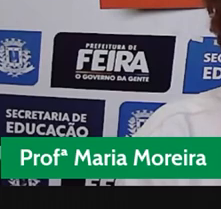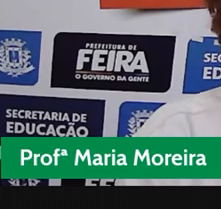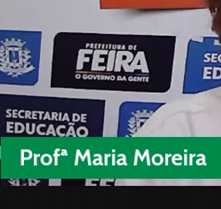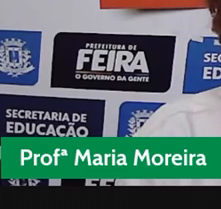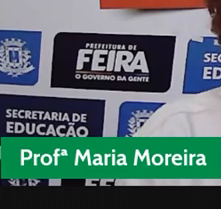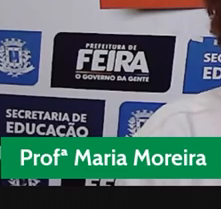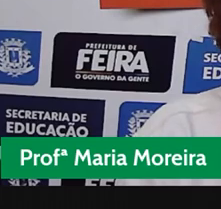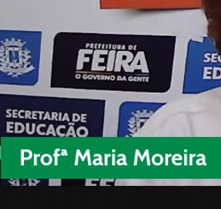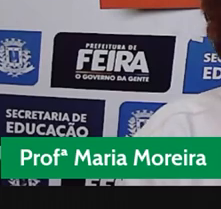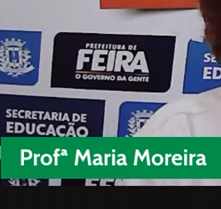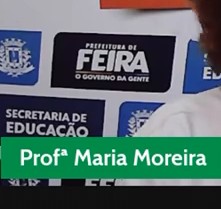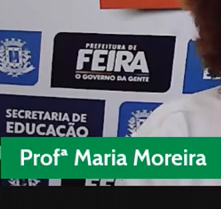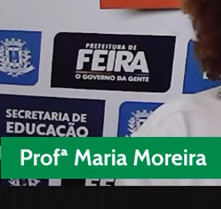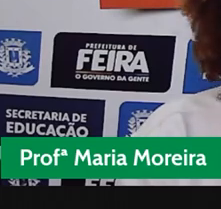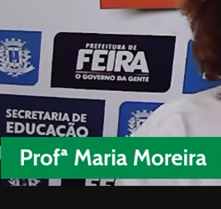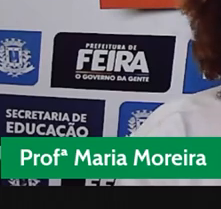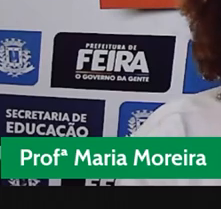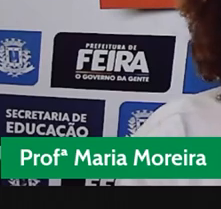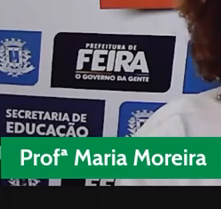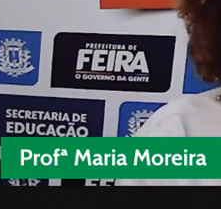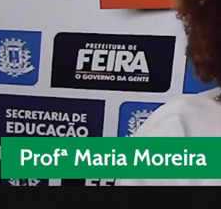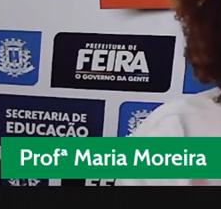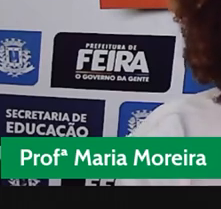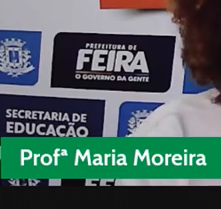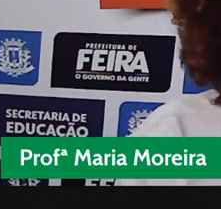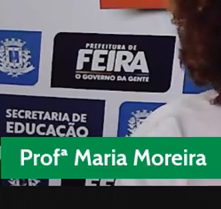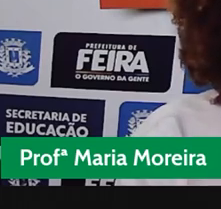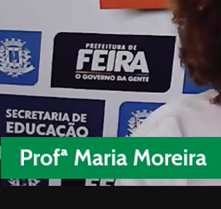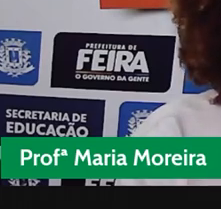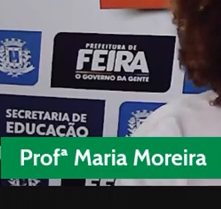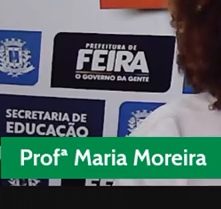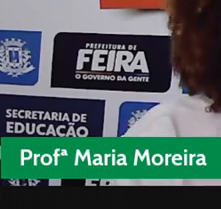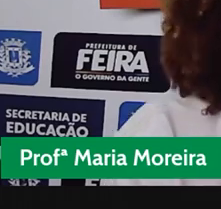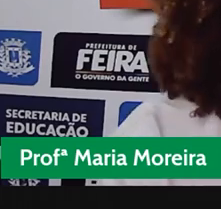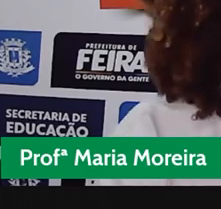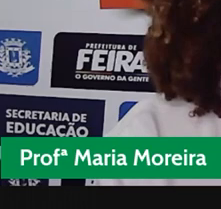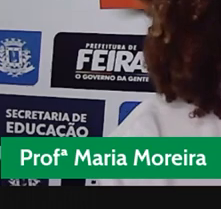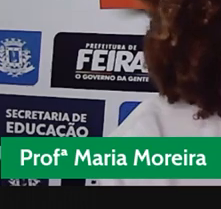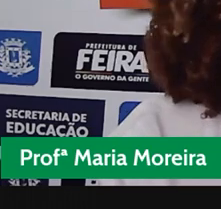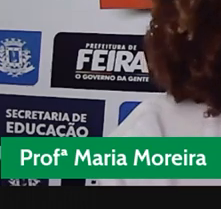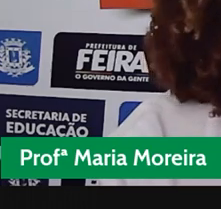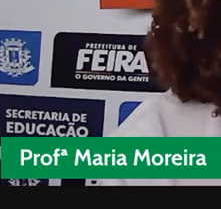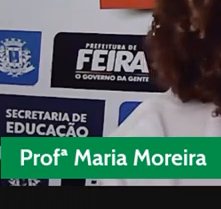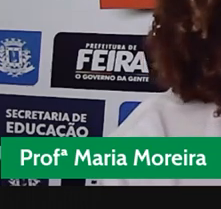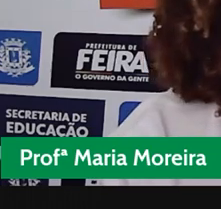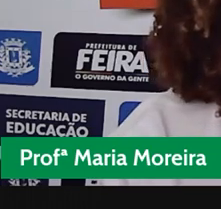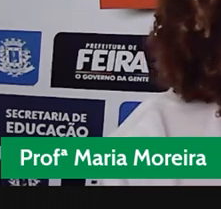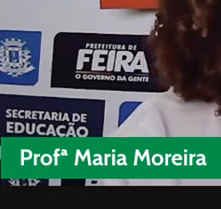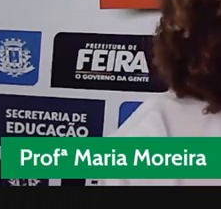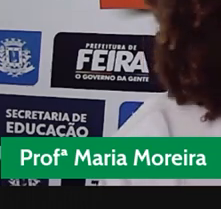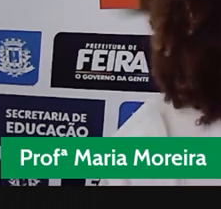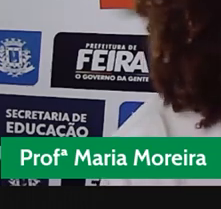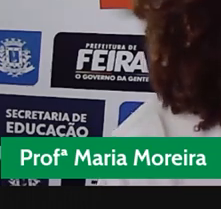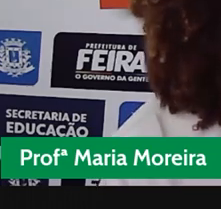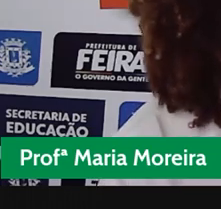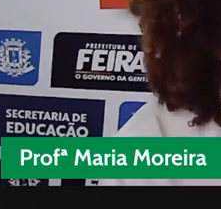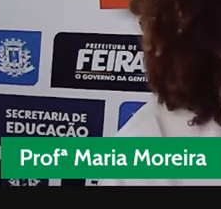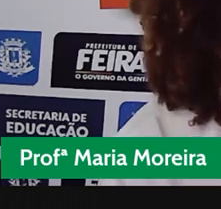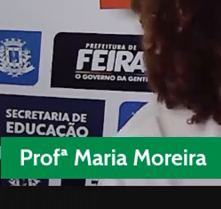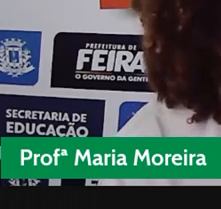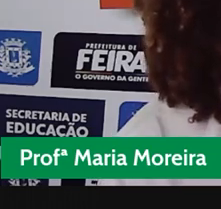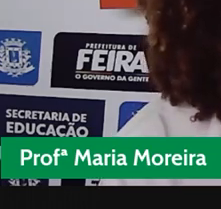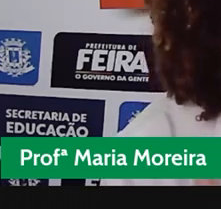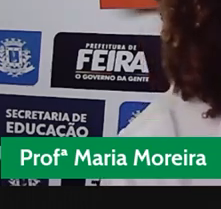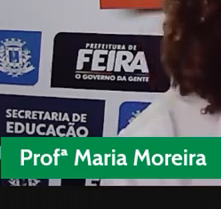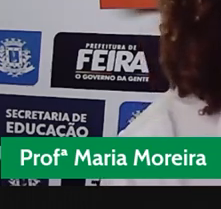ser comemorada como a nossa aula de número assim foi e eu ainda acho que número 150 eu lembro a 15 anos entendeu que tem que ser